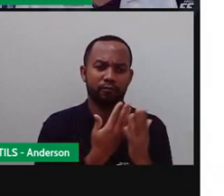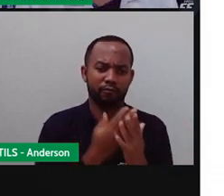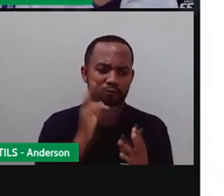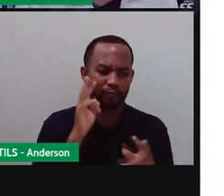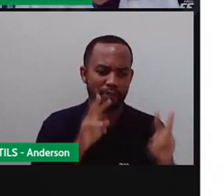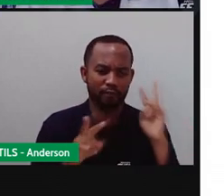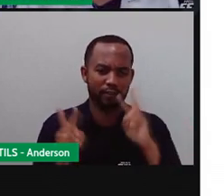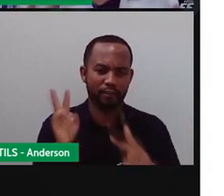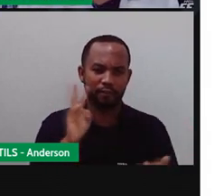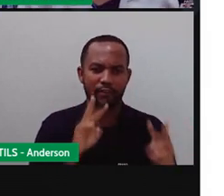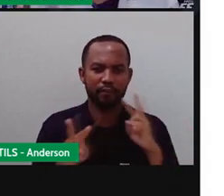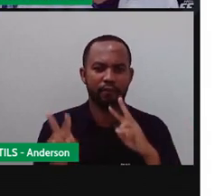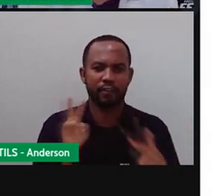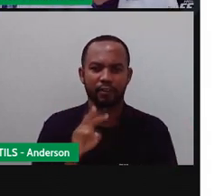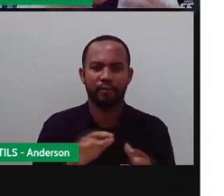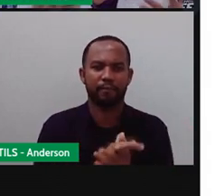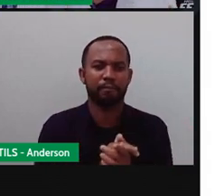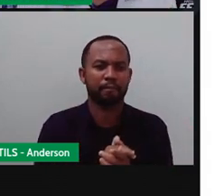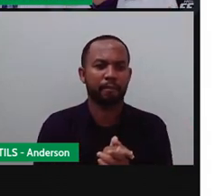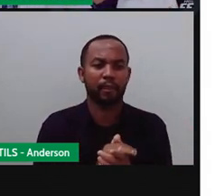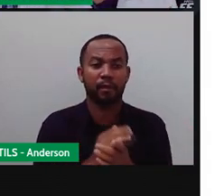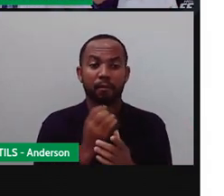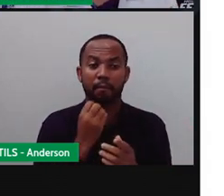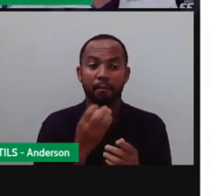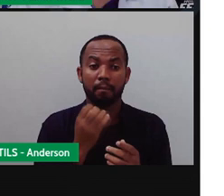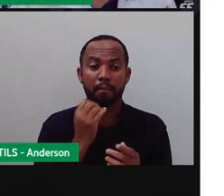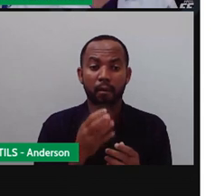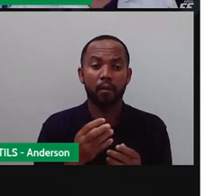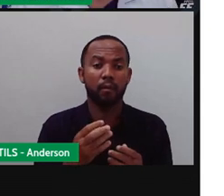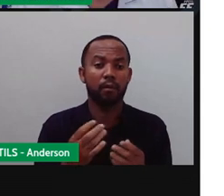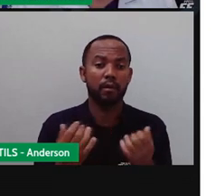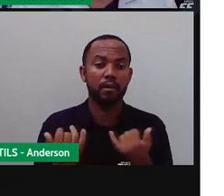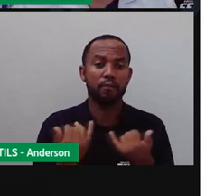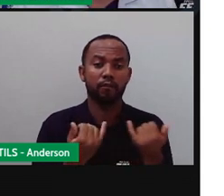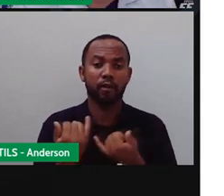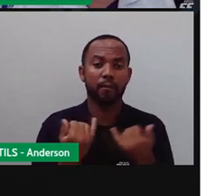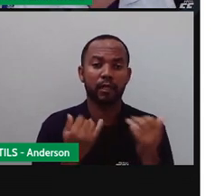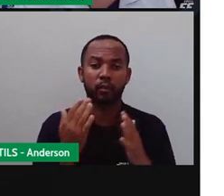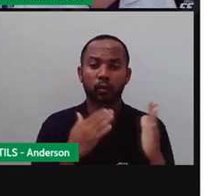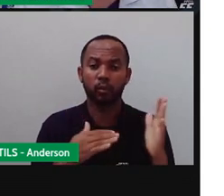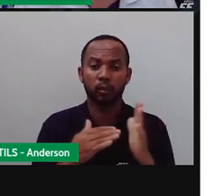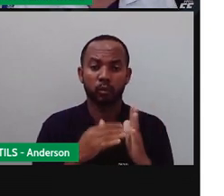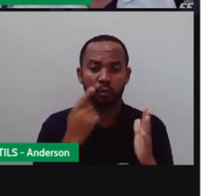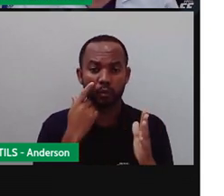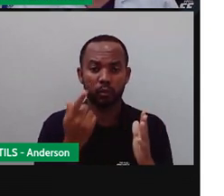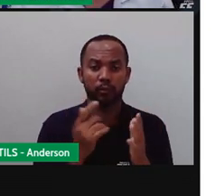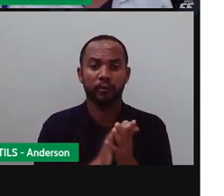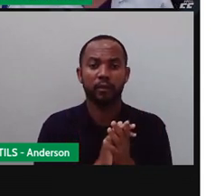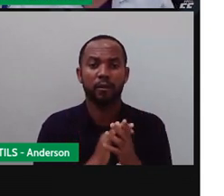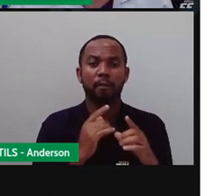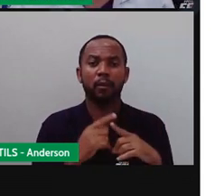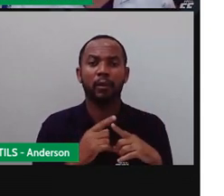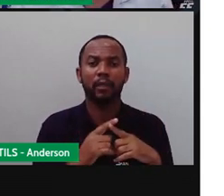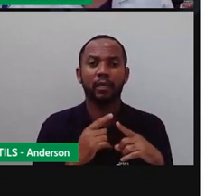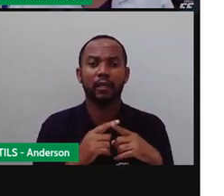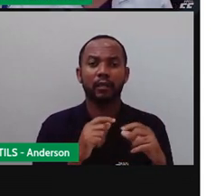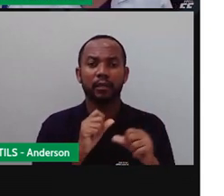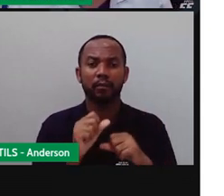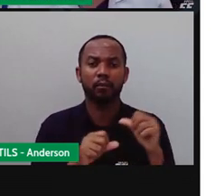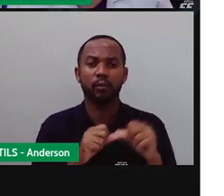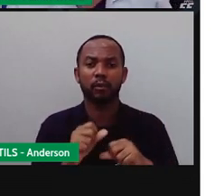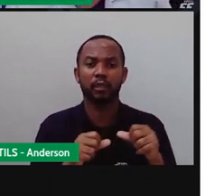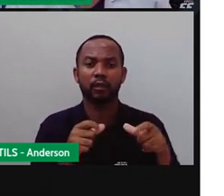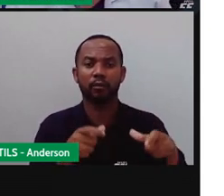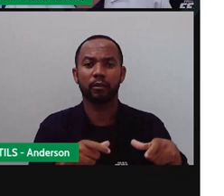frente, não é isso? E vocês já estão aí bem informados sobre tudo isso. Então, por que muda, né, o local de